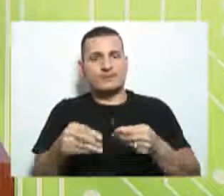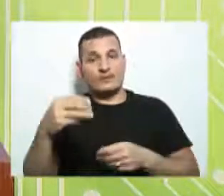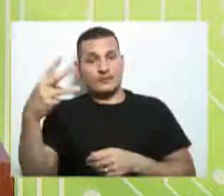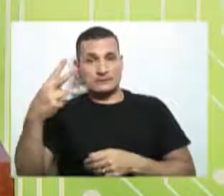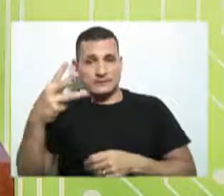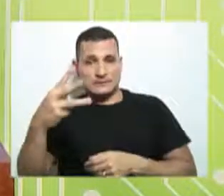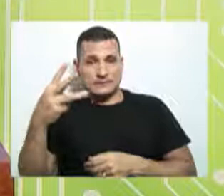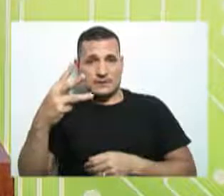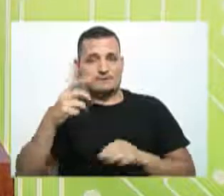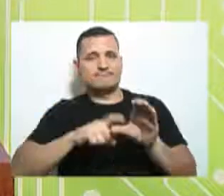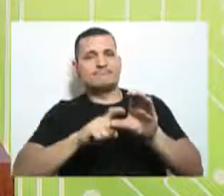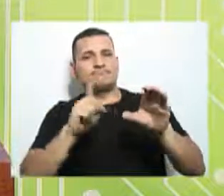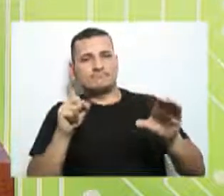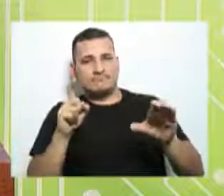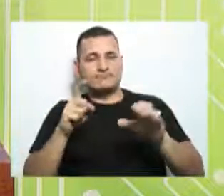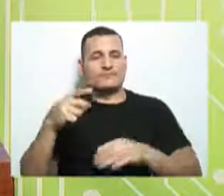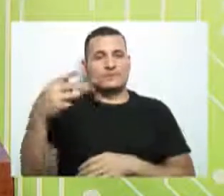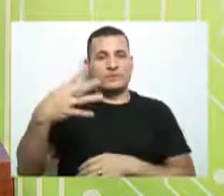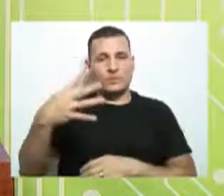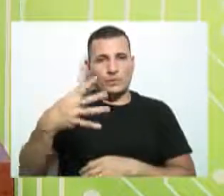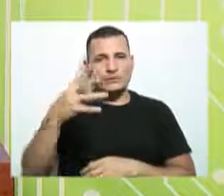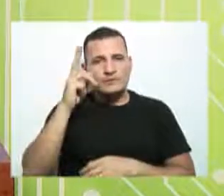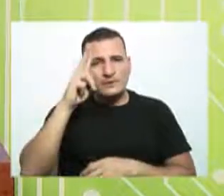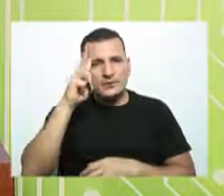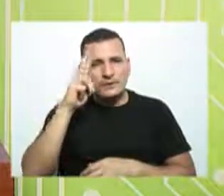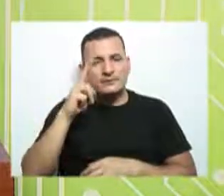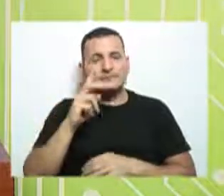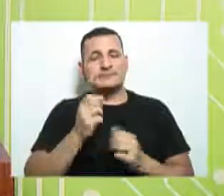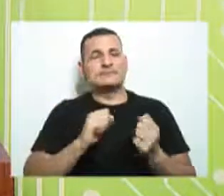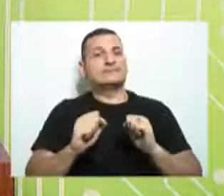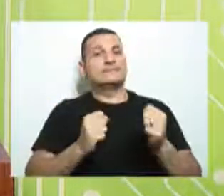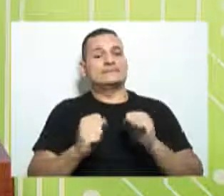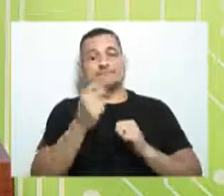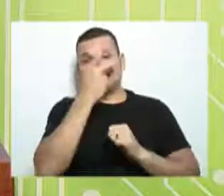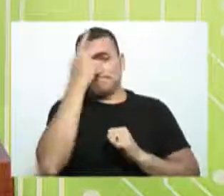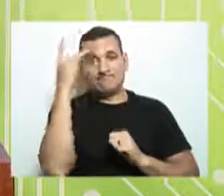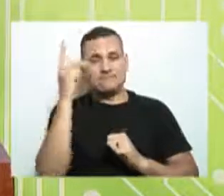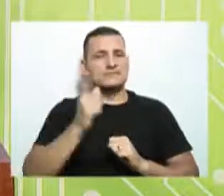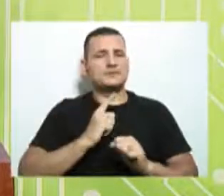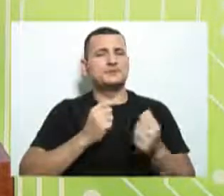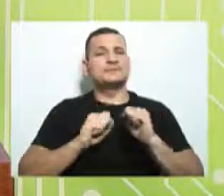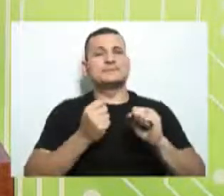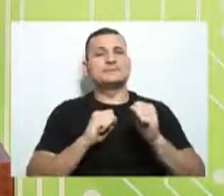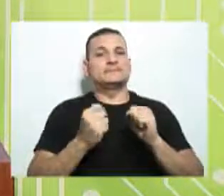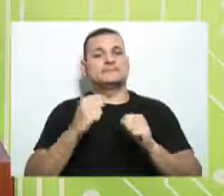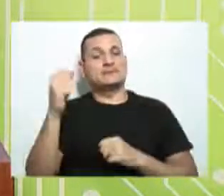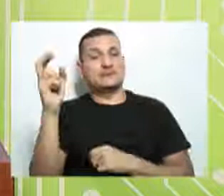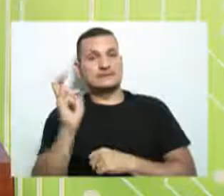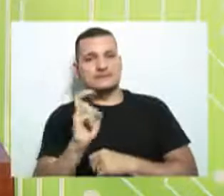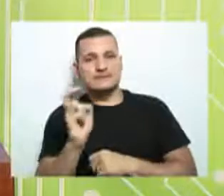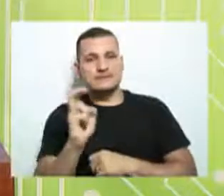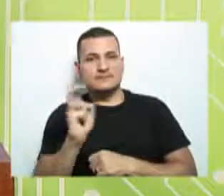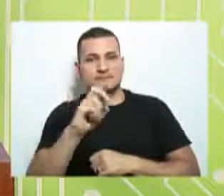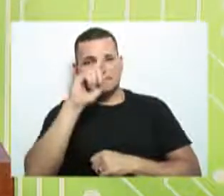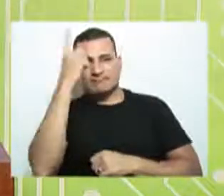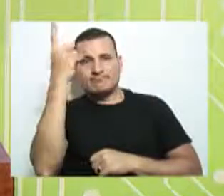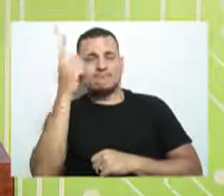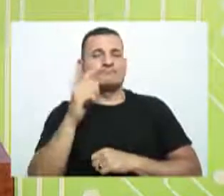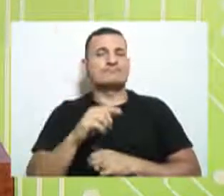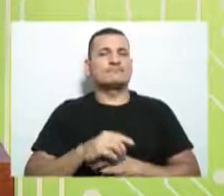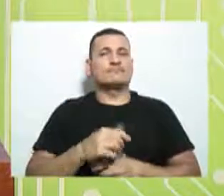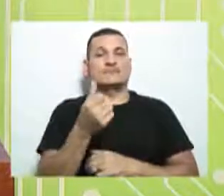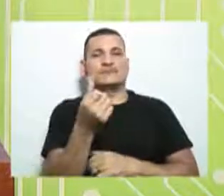Terceira, independência. Quarta, lembra, ansiedade. As pessoas ficam ansiosas demais, não é? Quinta, é a criatividade.